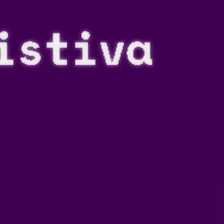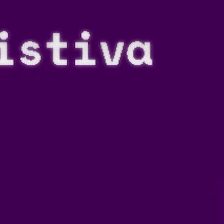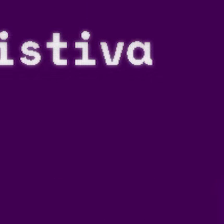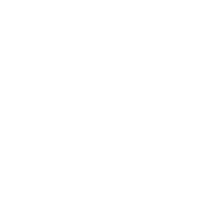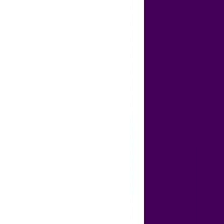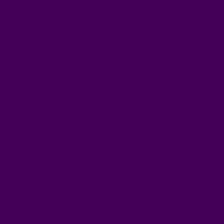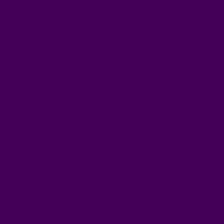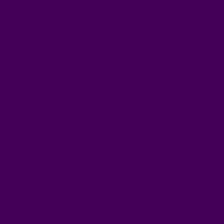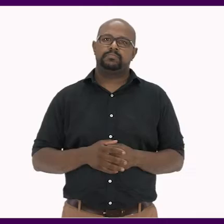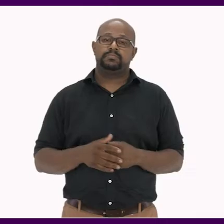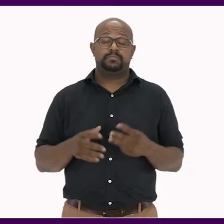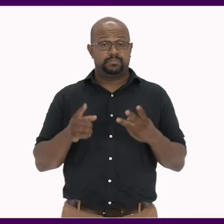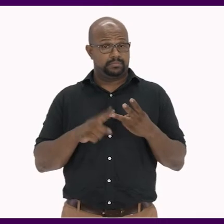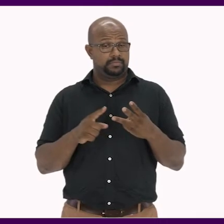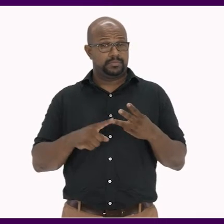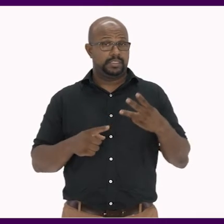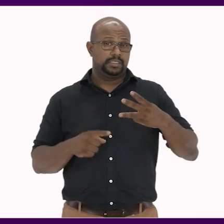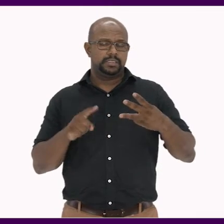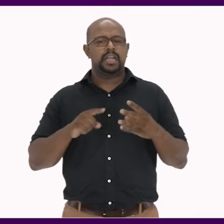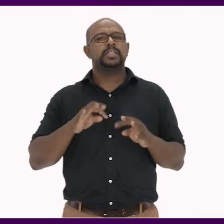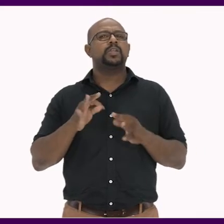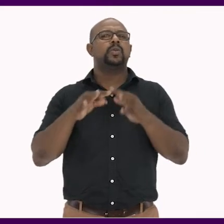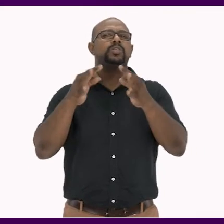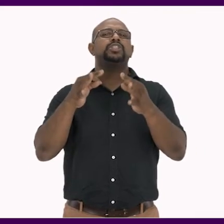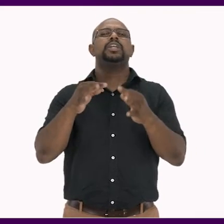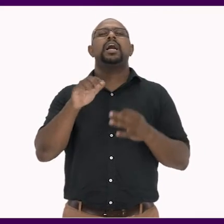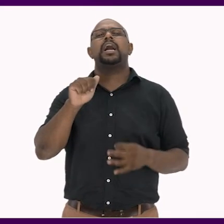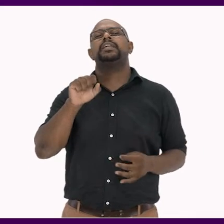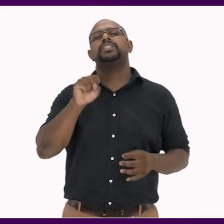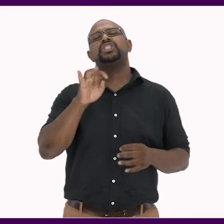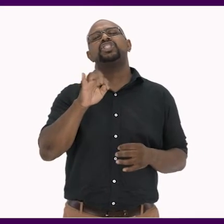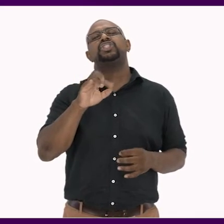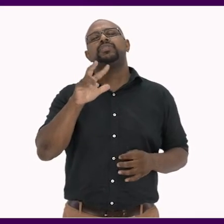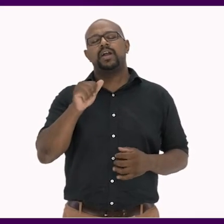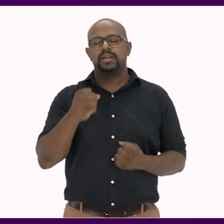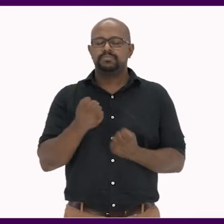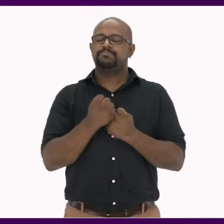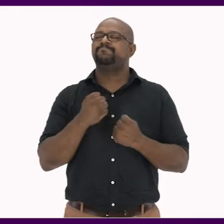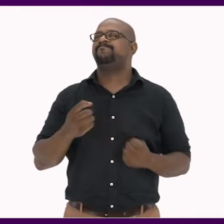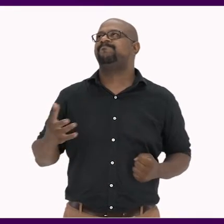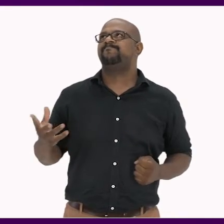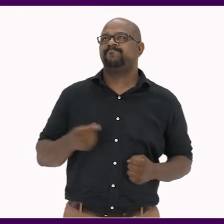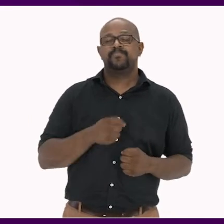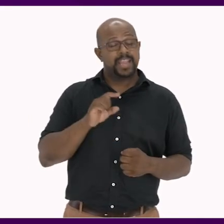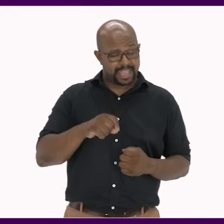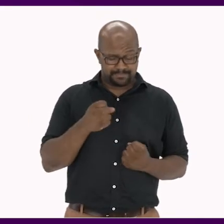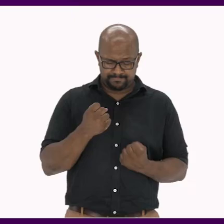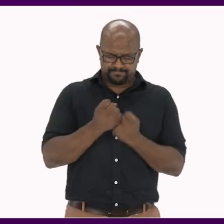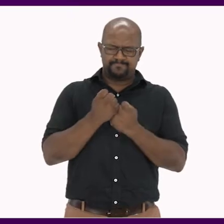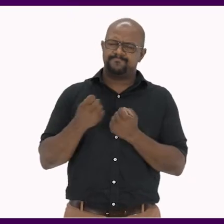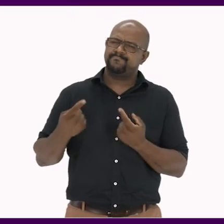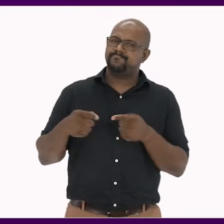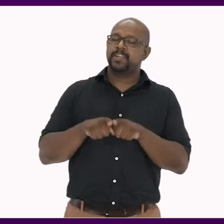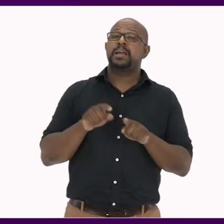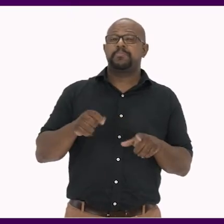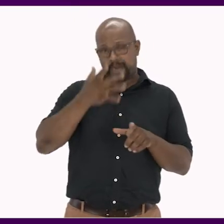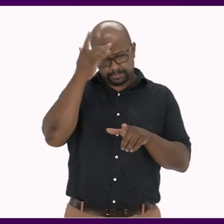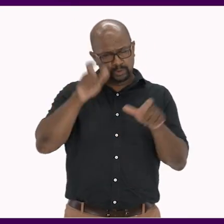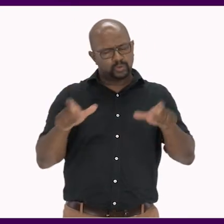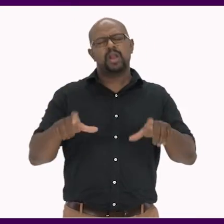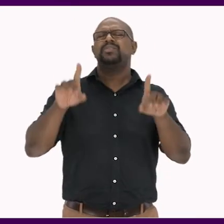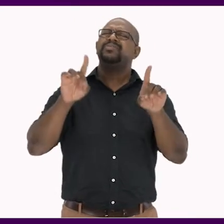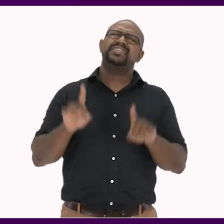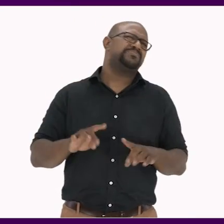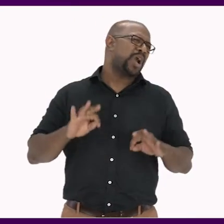assistiva. O terceiro conceito é a tecnologia assistiva. Ela é uma grande aliada. Aliás, é aliada para as pessoas